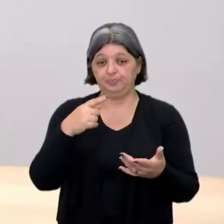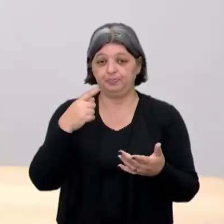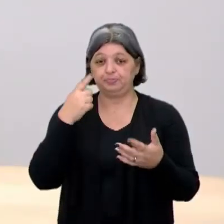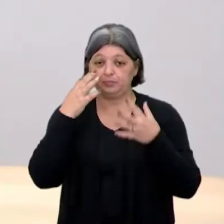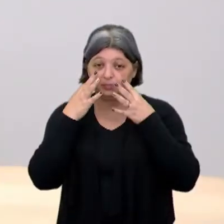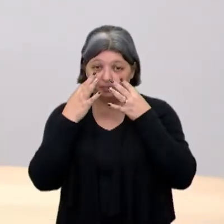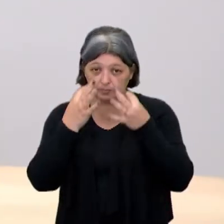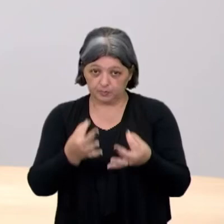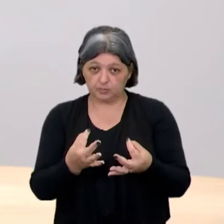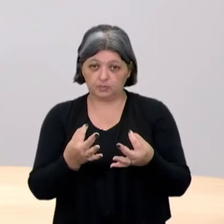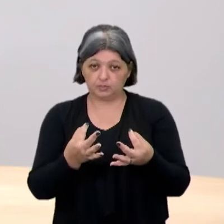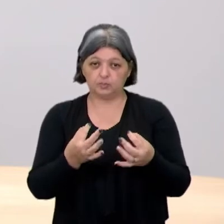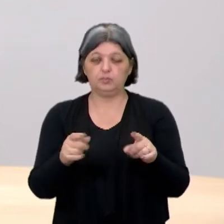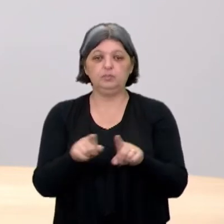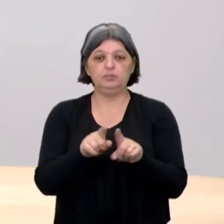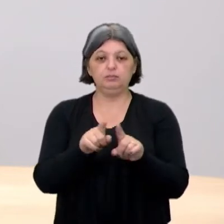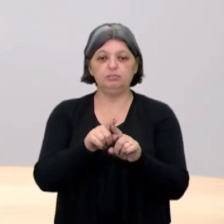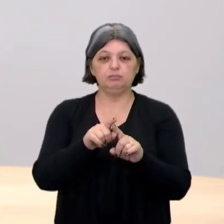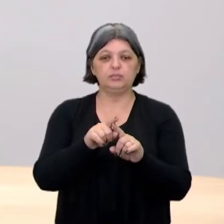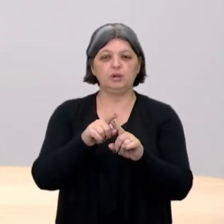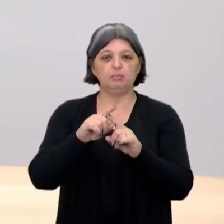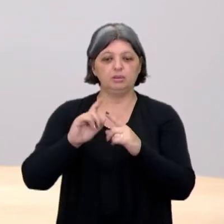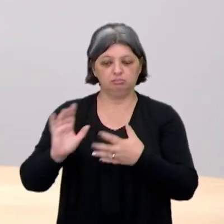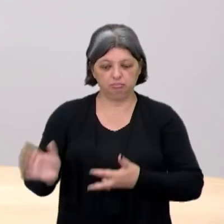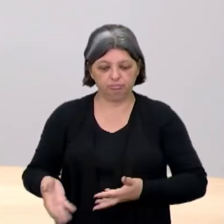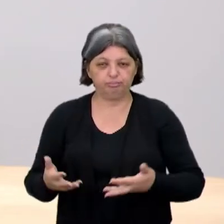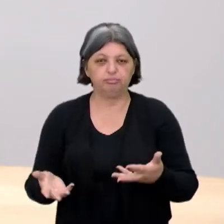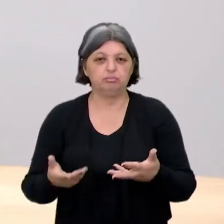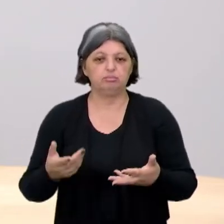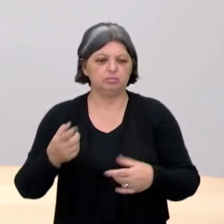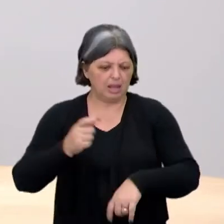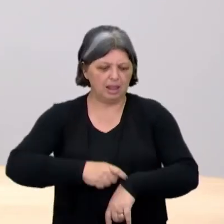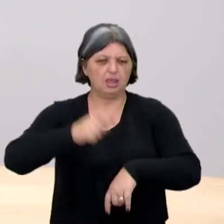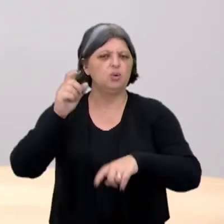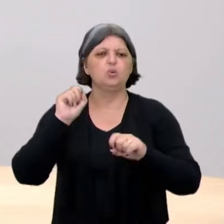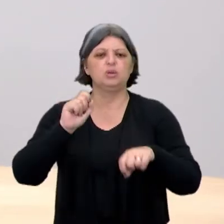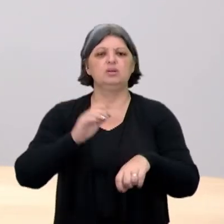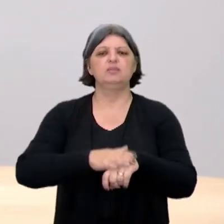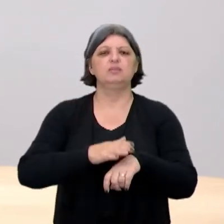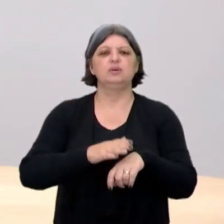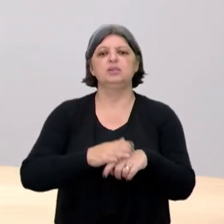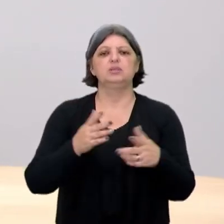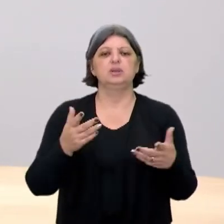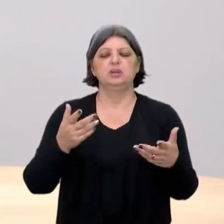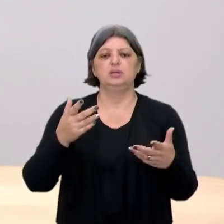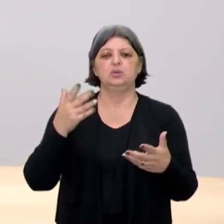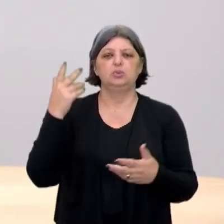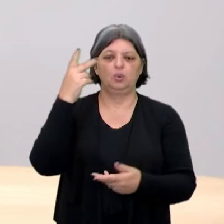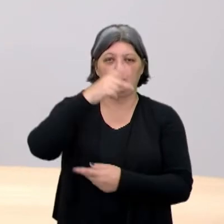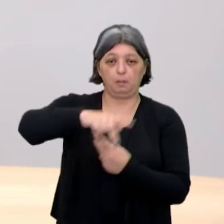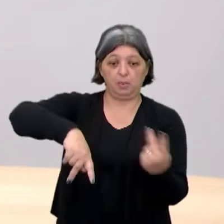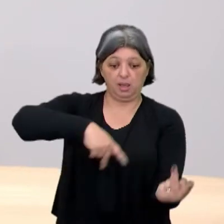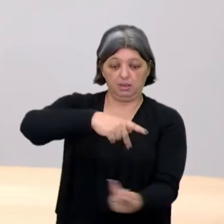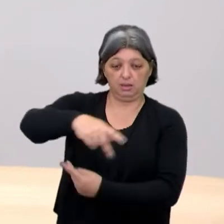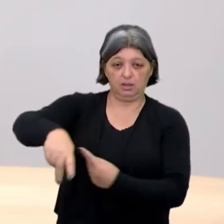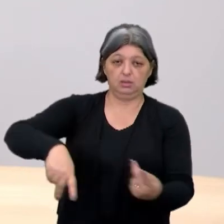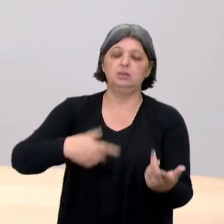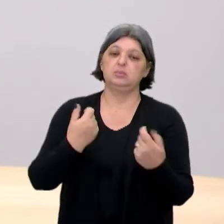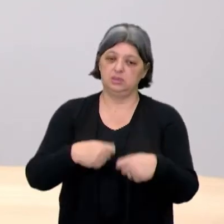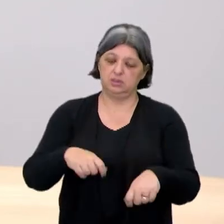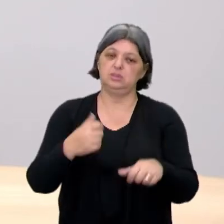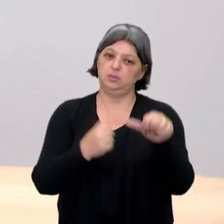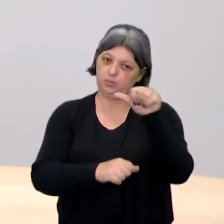e provoca uma reflexão mais instantânea, né, de o que a gente está fazendo com o planeta, né? A gente precisa mudar isso, é preciso fazer alguma